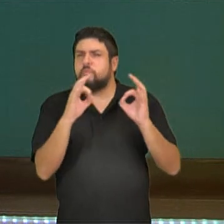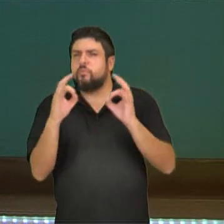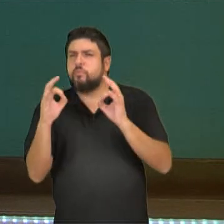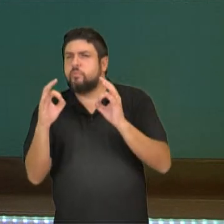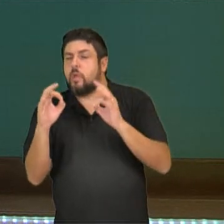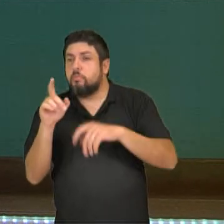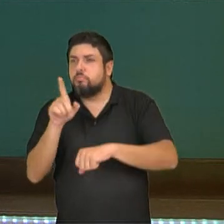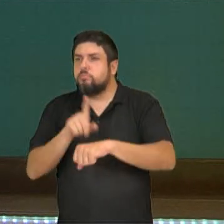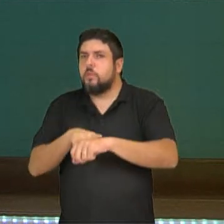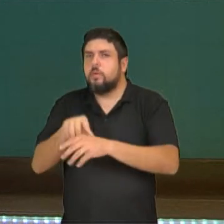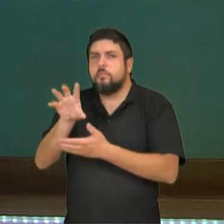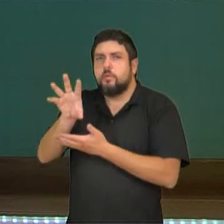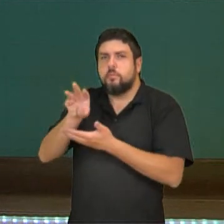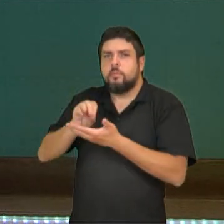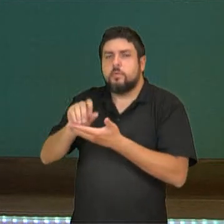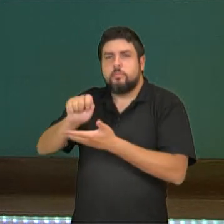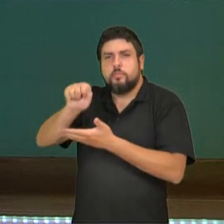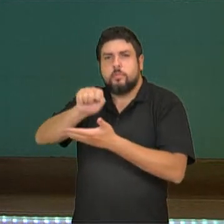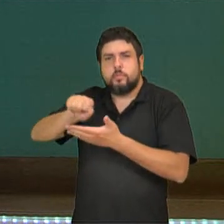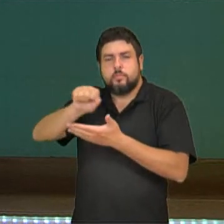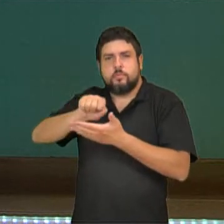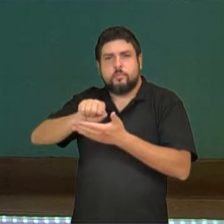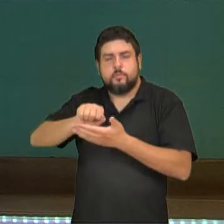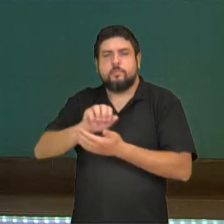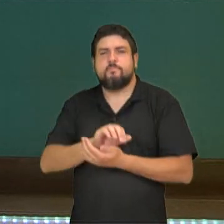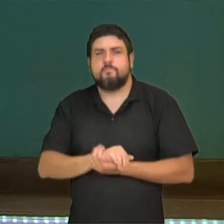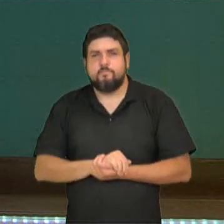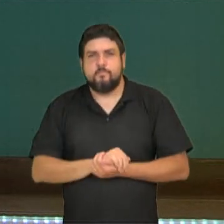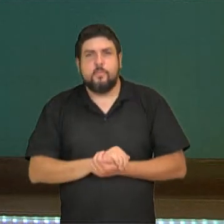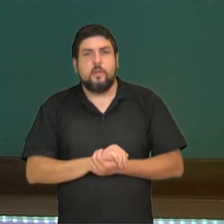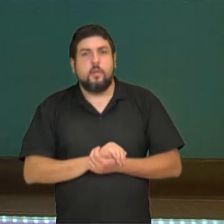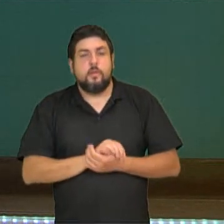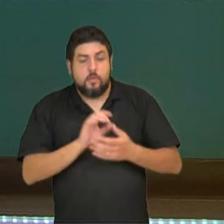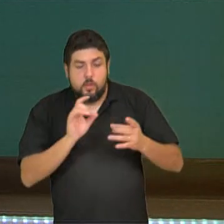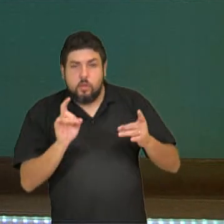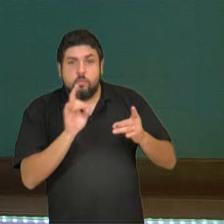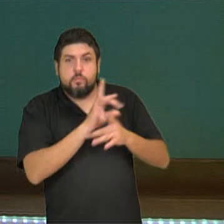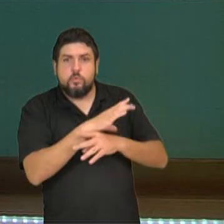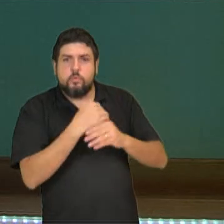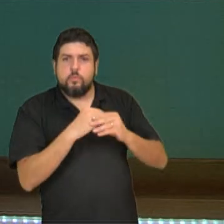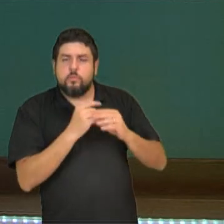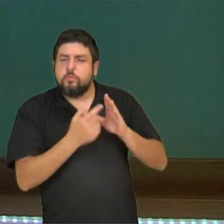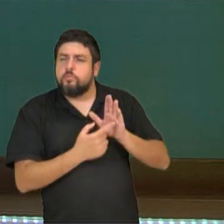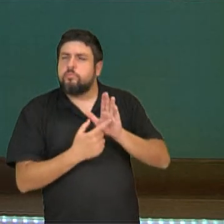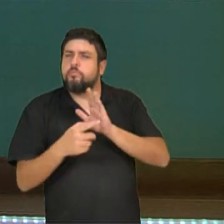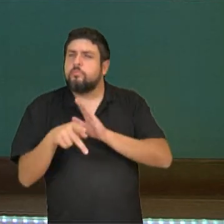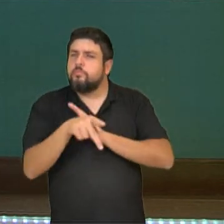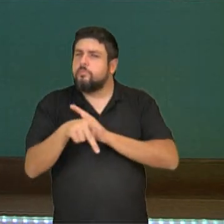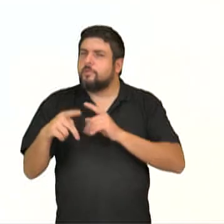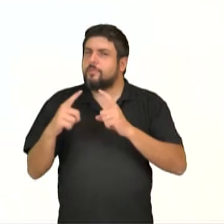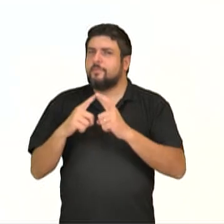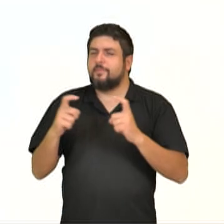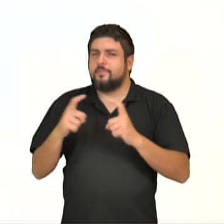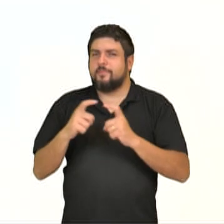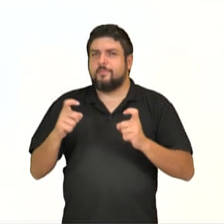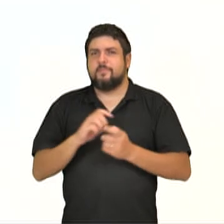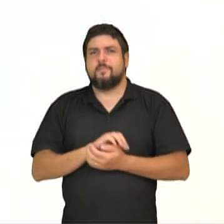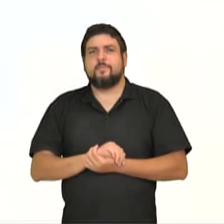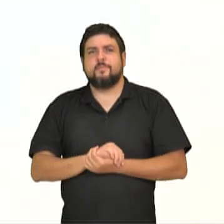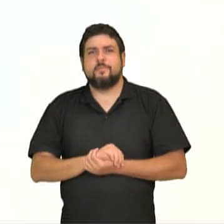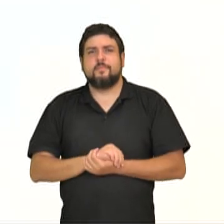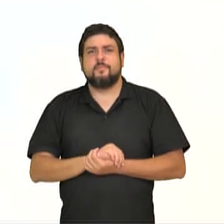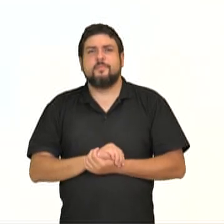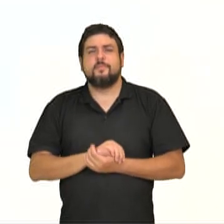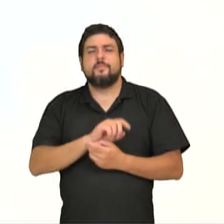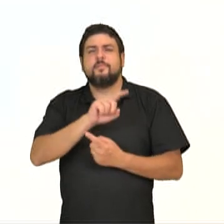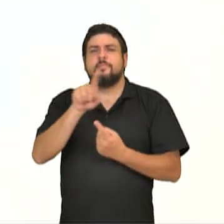interessante, fazer o registro no seu caderno para depois mostrar para a sua professora, para o seu professor de ciências. Então, os objetivos dessa